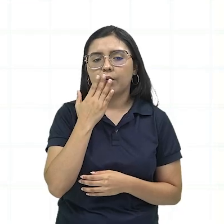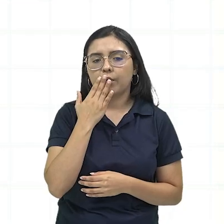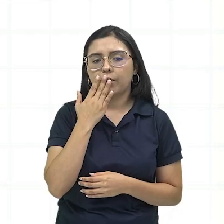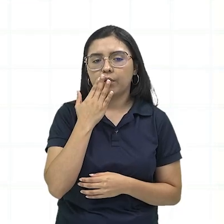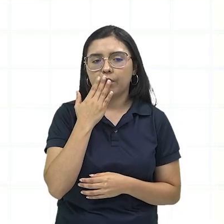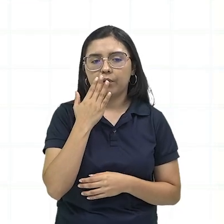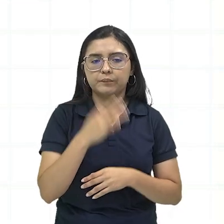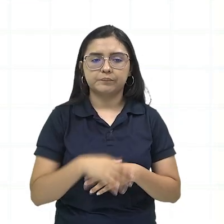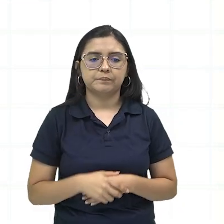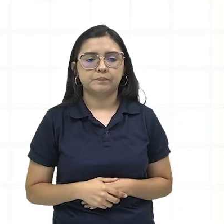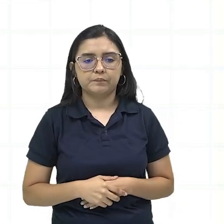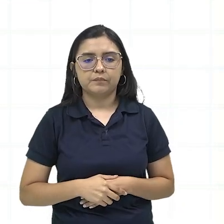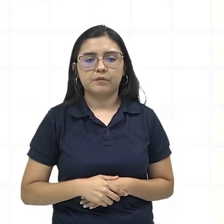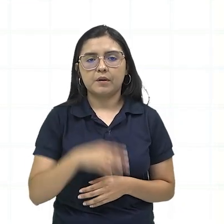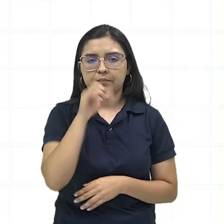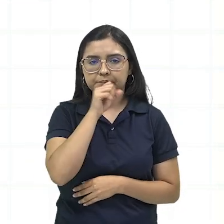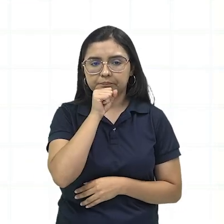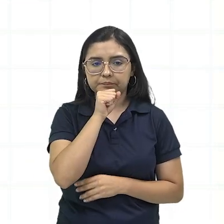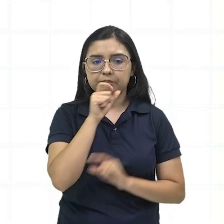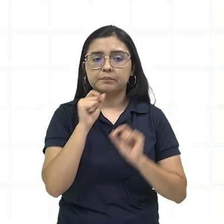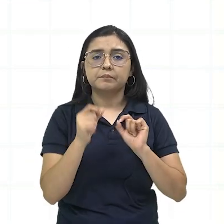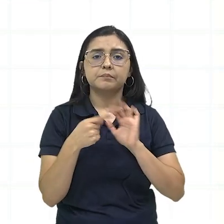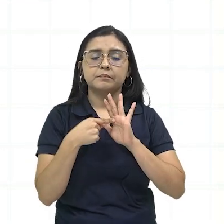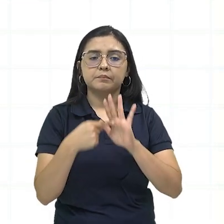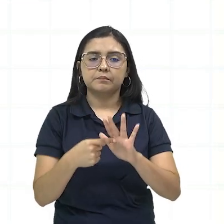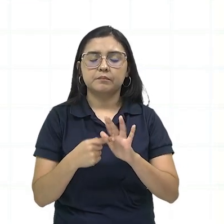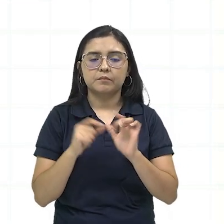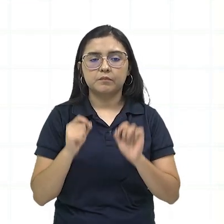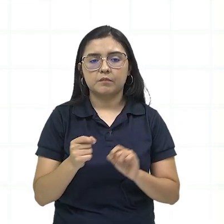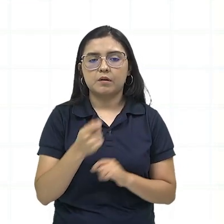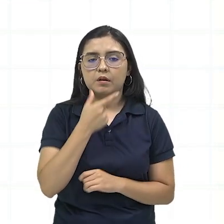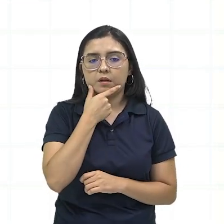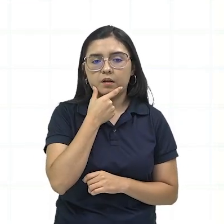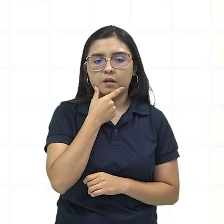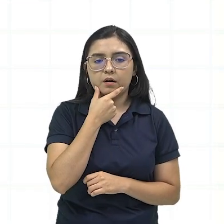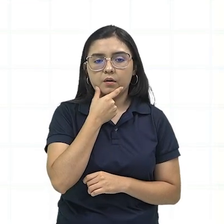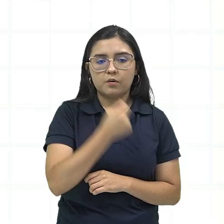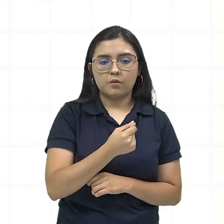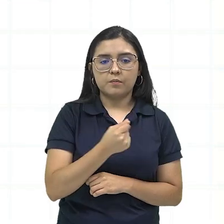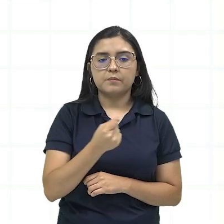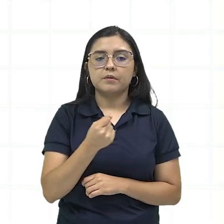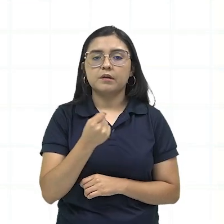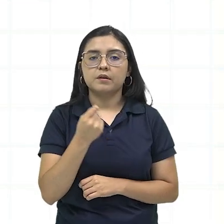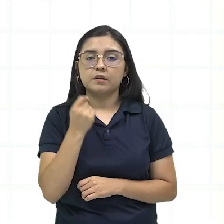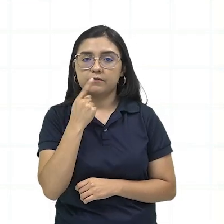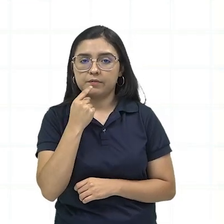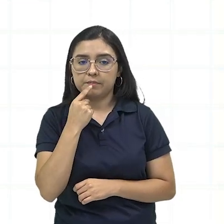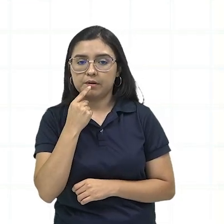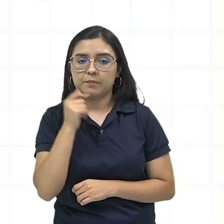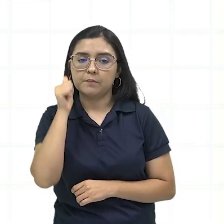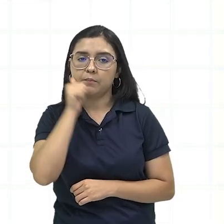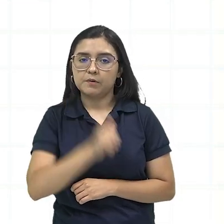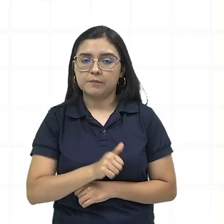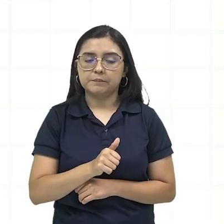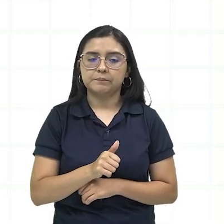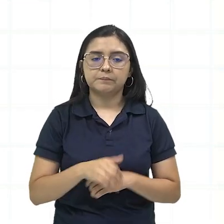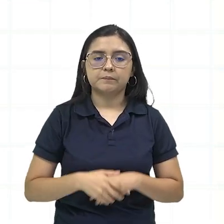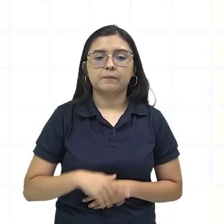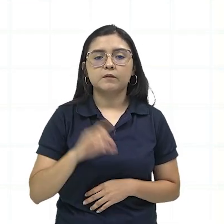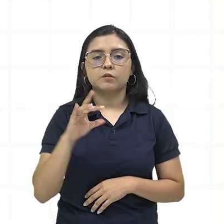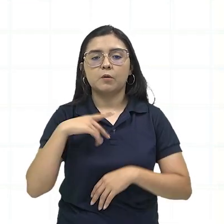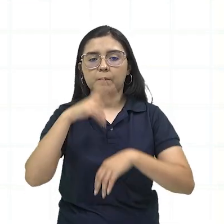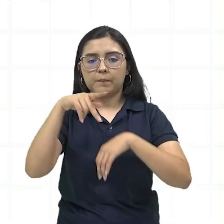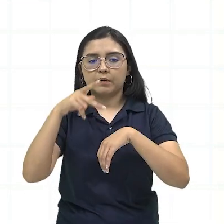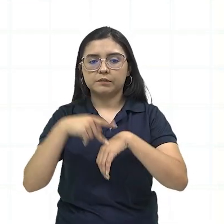um amarelo quase laranja, ele fala sobre a média dos homens e os vermelhos falam sobre a média das mulheres. Só na Noruega